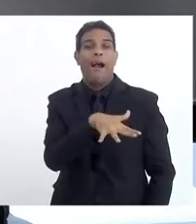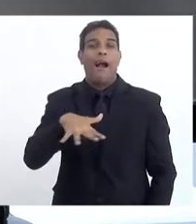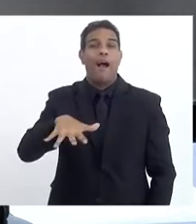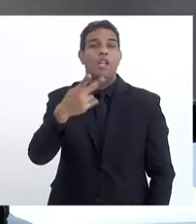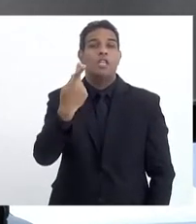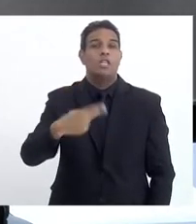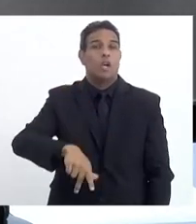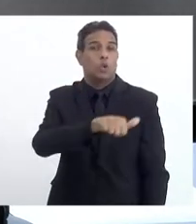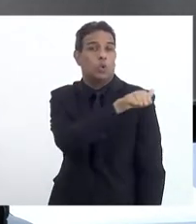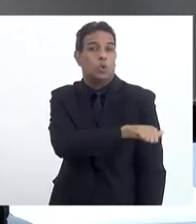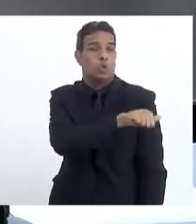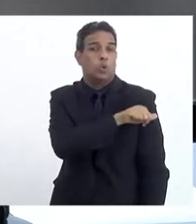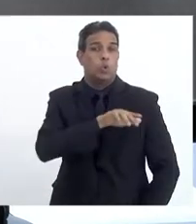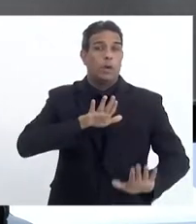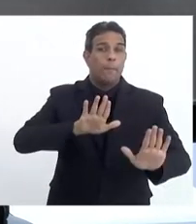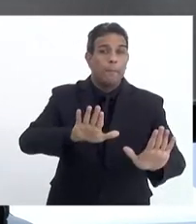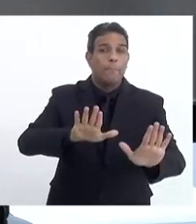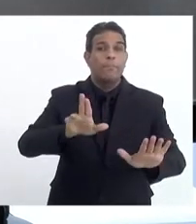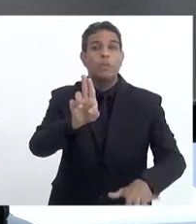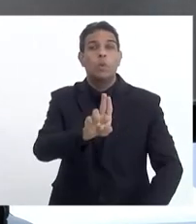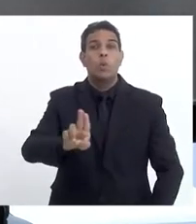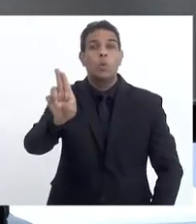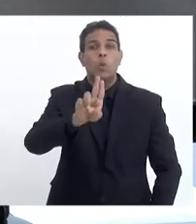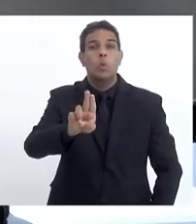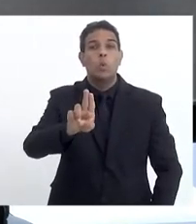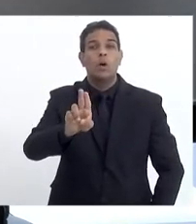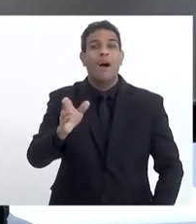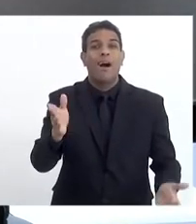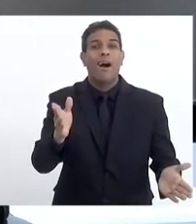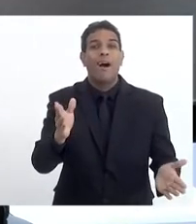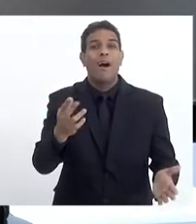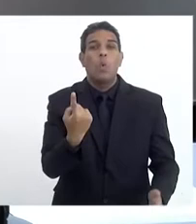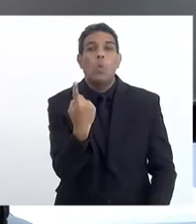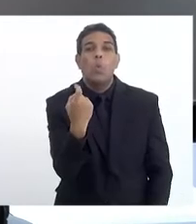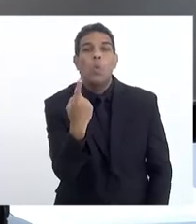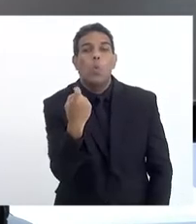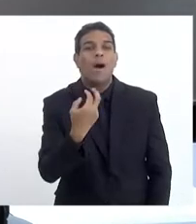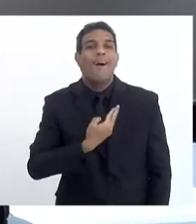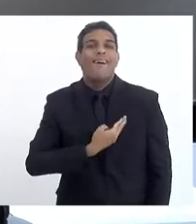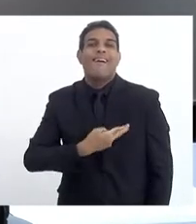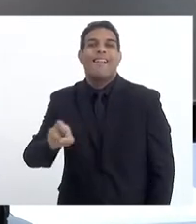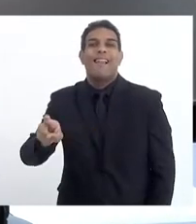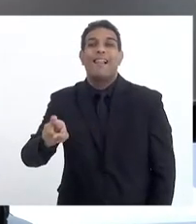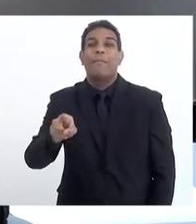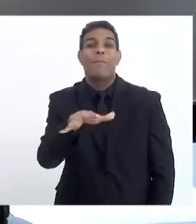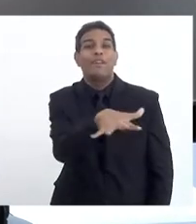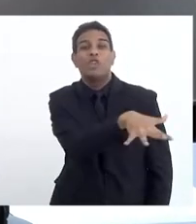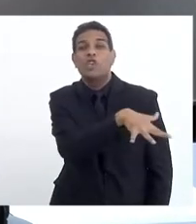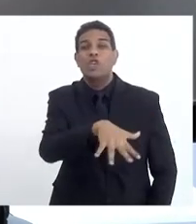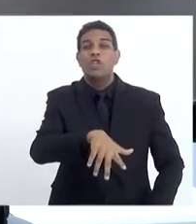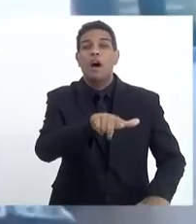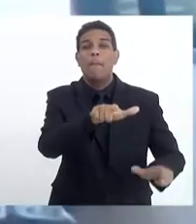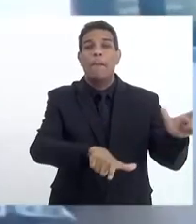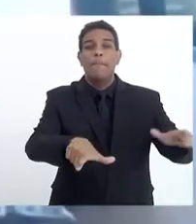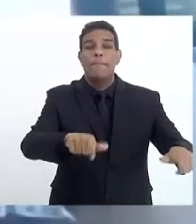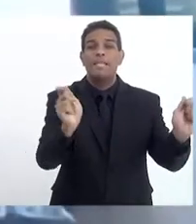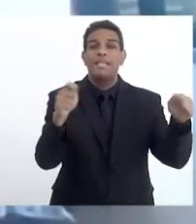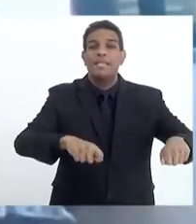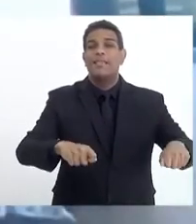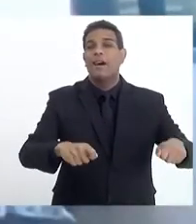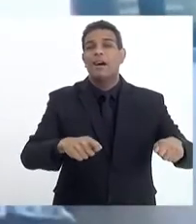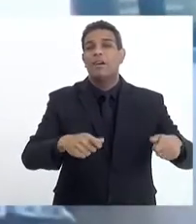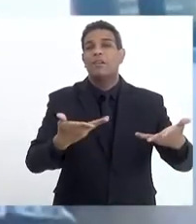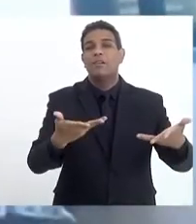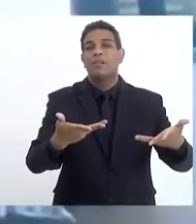Janeiro. Fica proibida a utilização de qualquer crença religiosa. Ele botou abrangente.